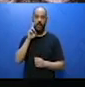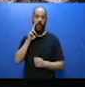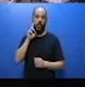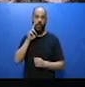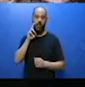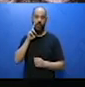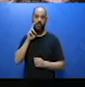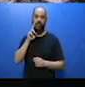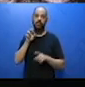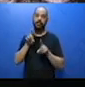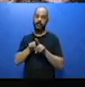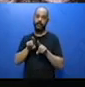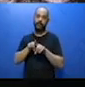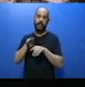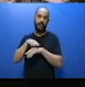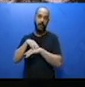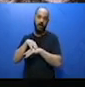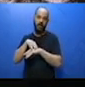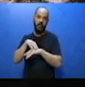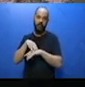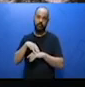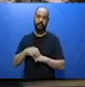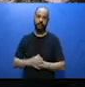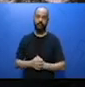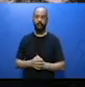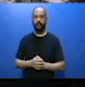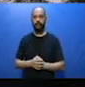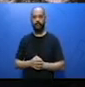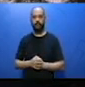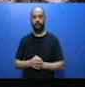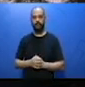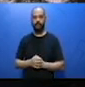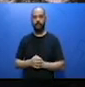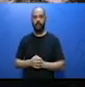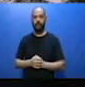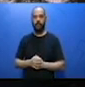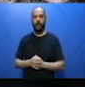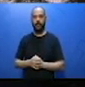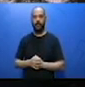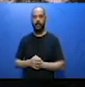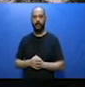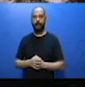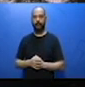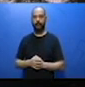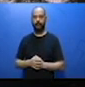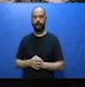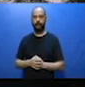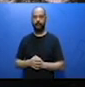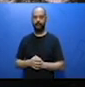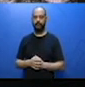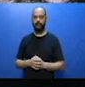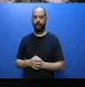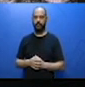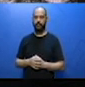e até amarronzadas. Vamos continuar observando.